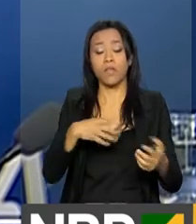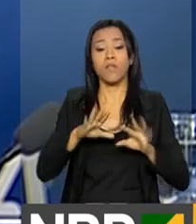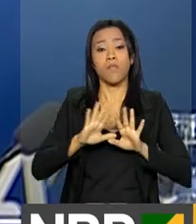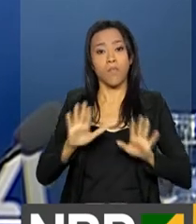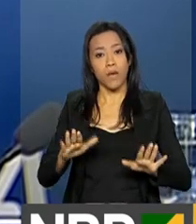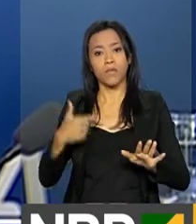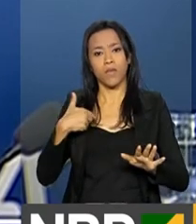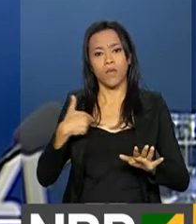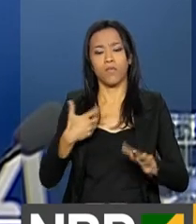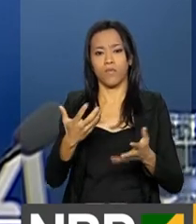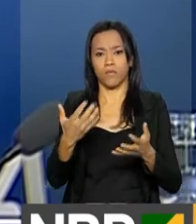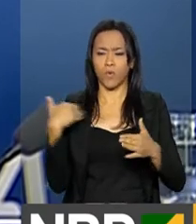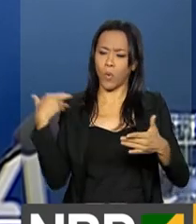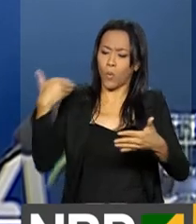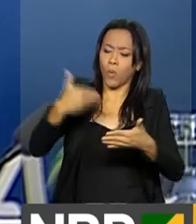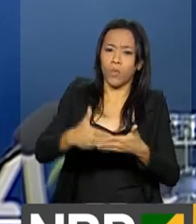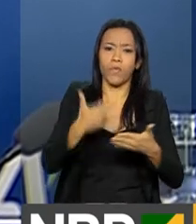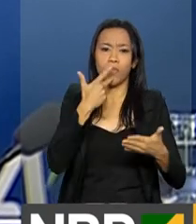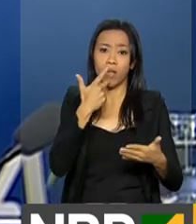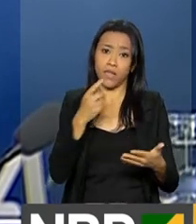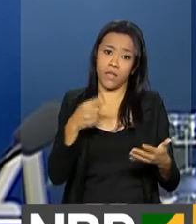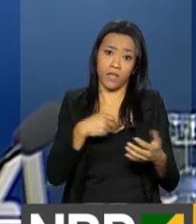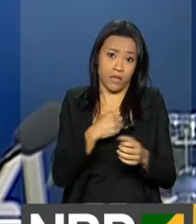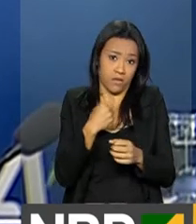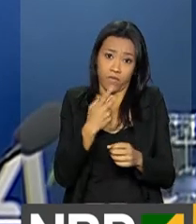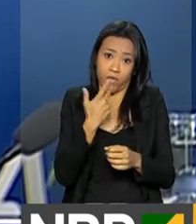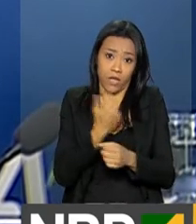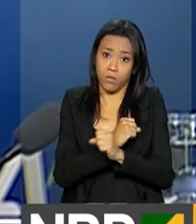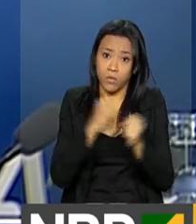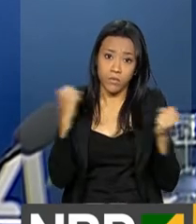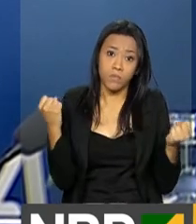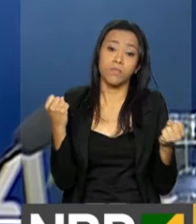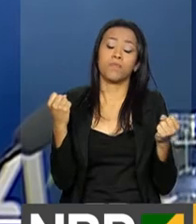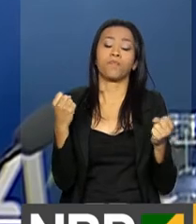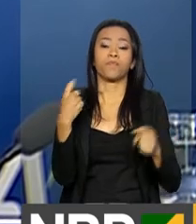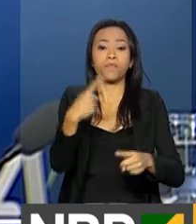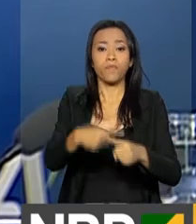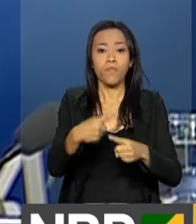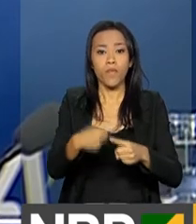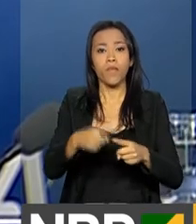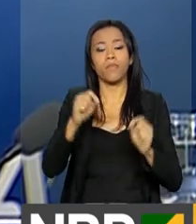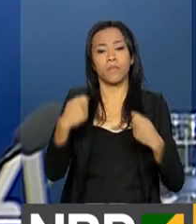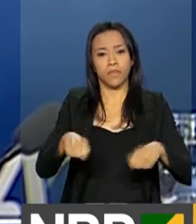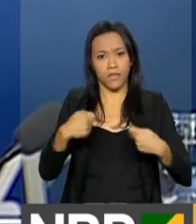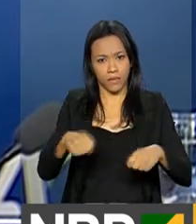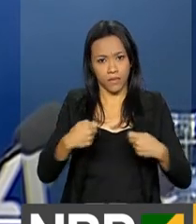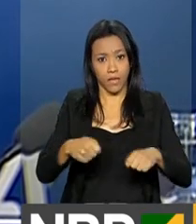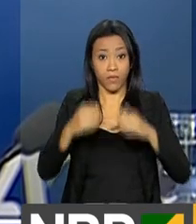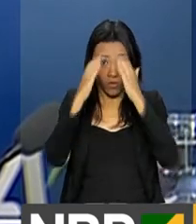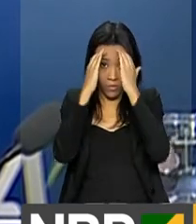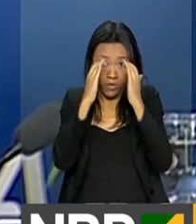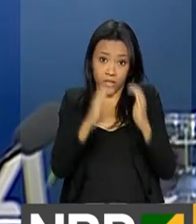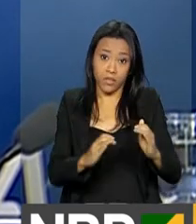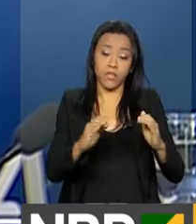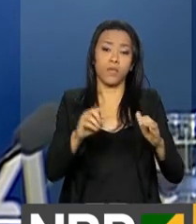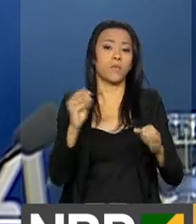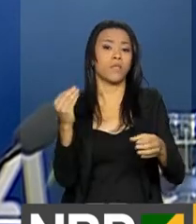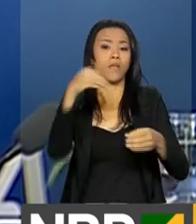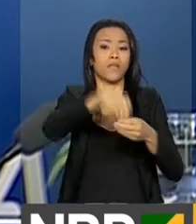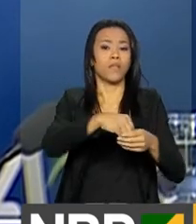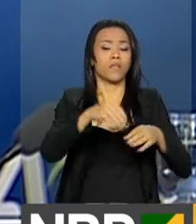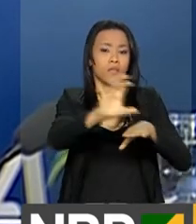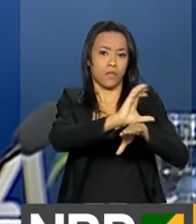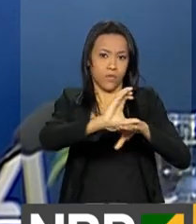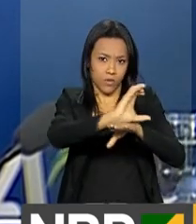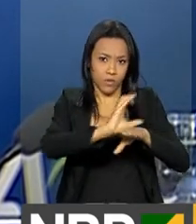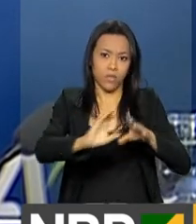ao longo do tempo, de demonstrar que não era possível, exata e precisamente em função da obediência ao princípio da legalidade. Até porque, como é